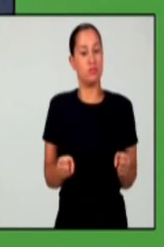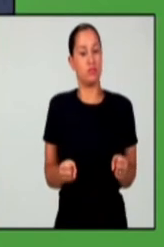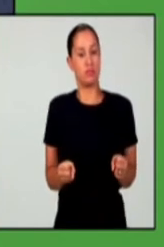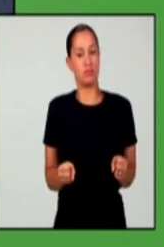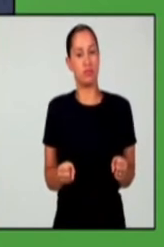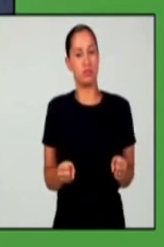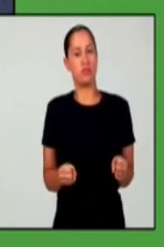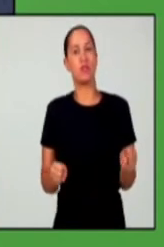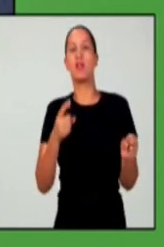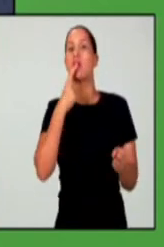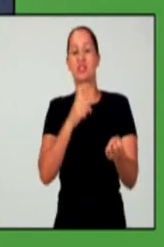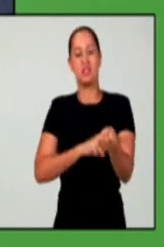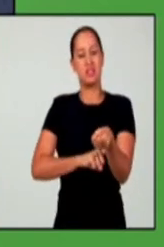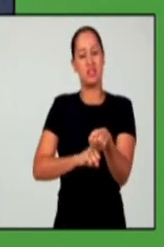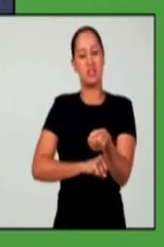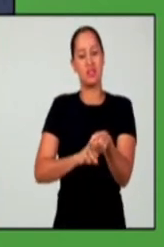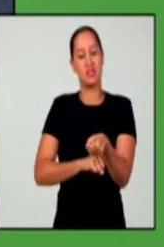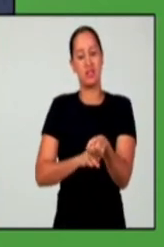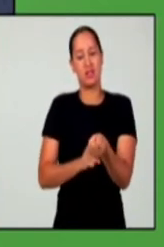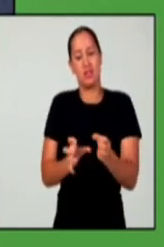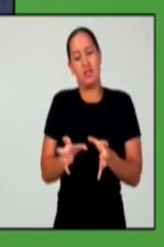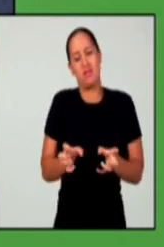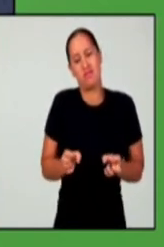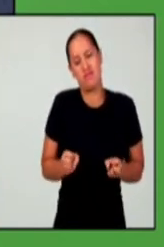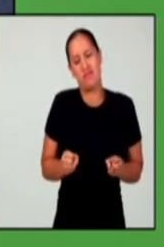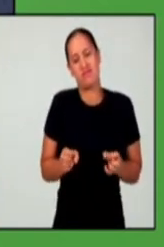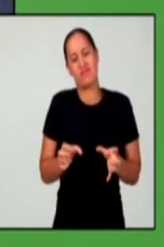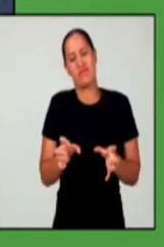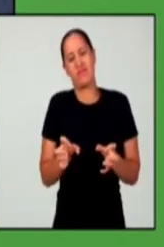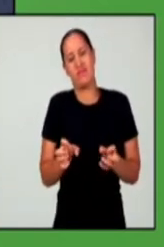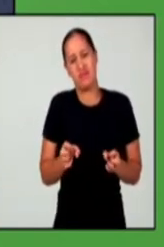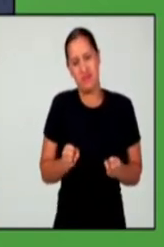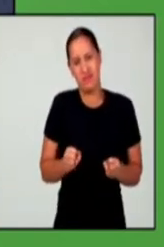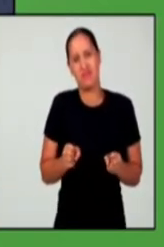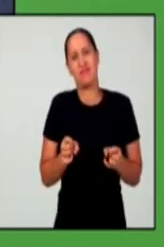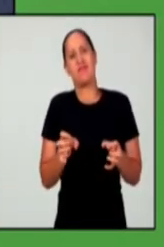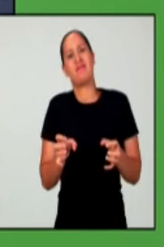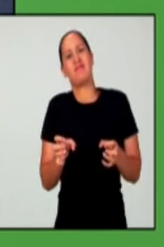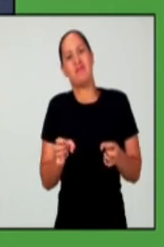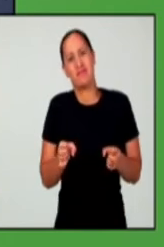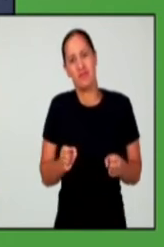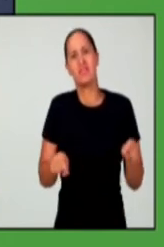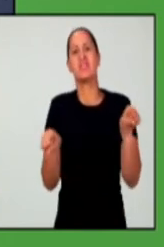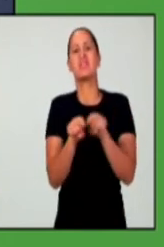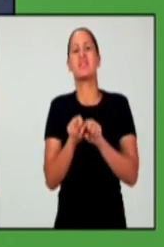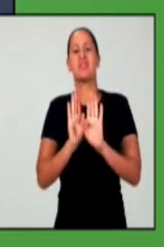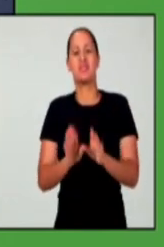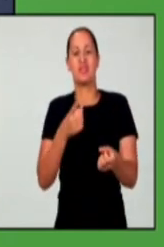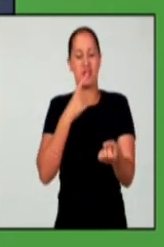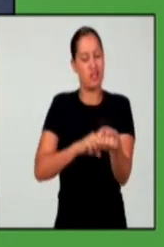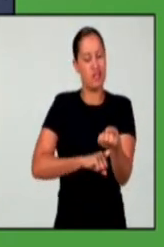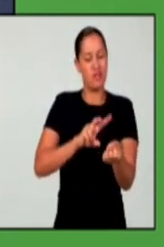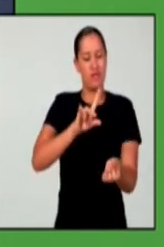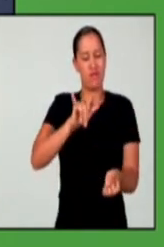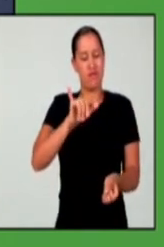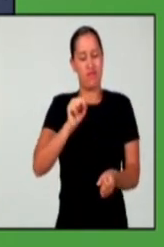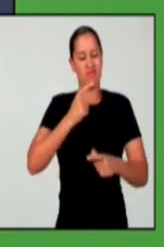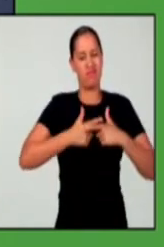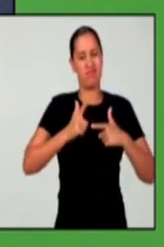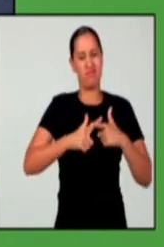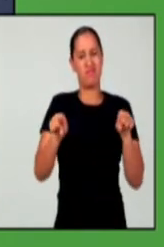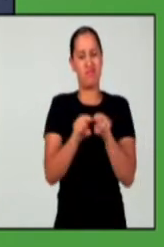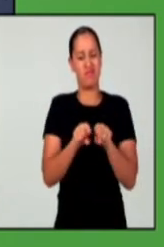contração dos músculos leva a um acúmulo de sangue nos vasos. Esse acúmulo aumenta a pressão exercida pelo sangue nas paredes das